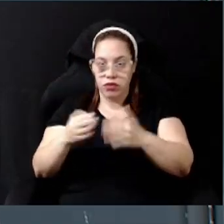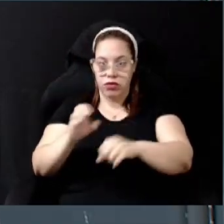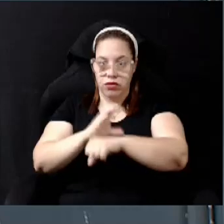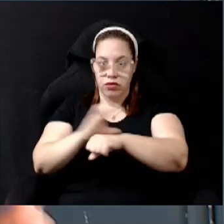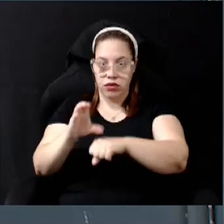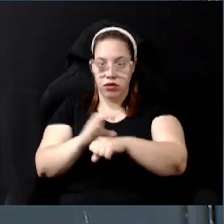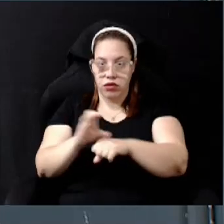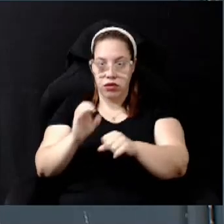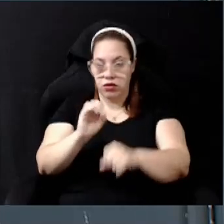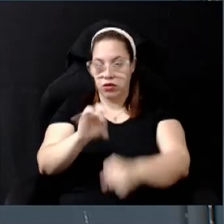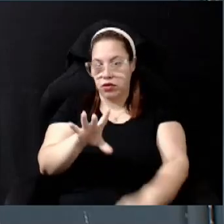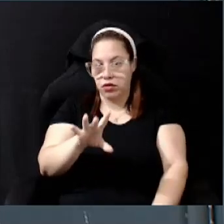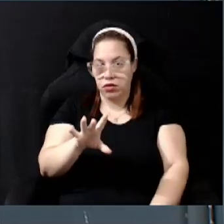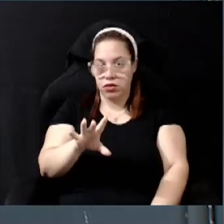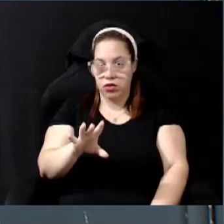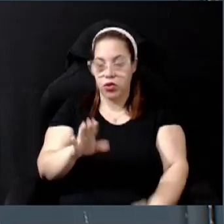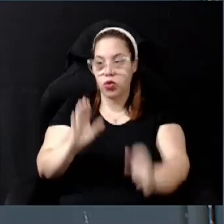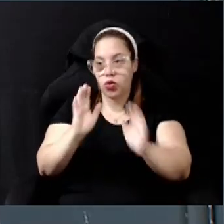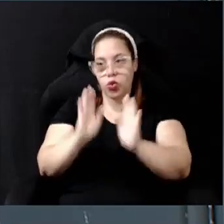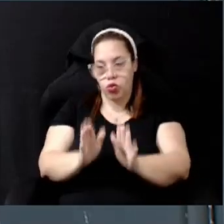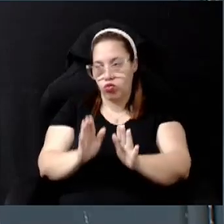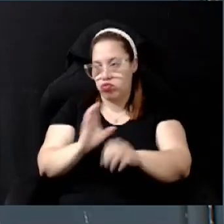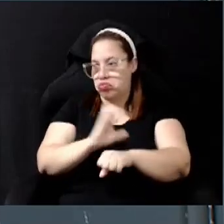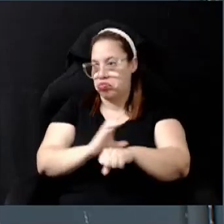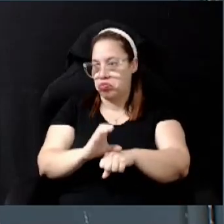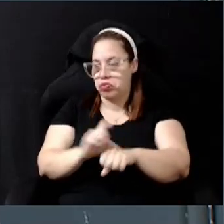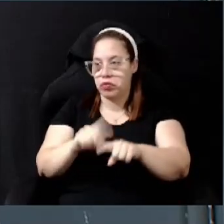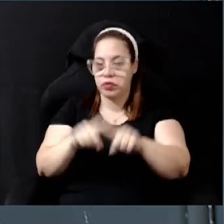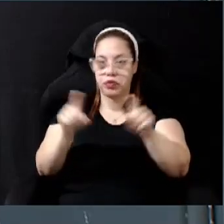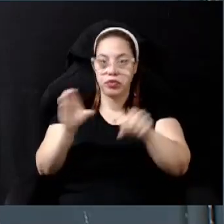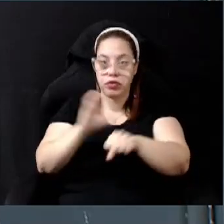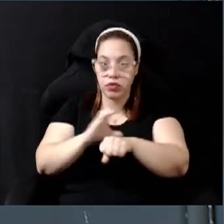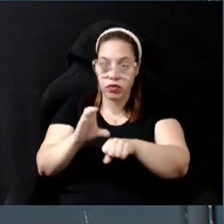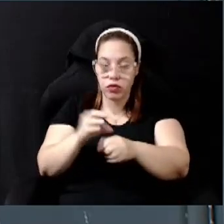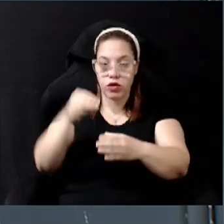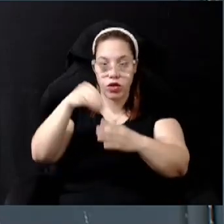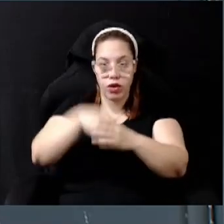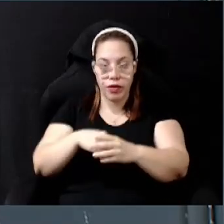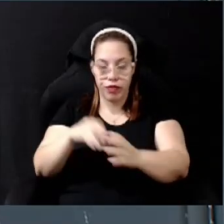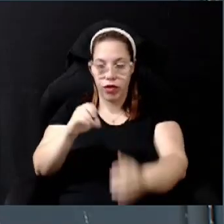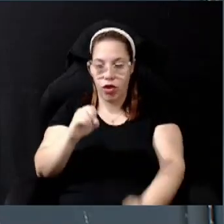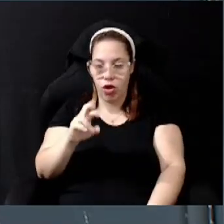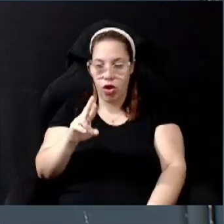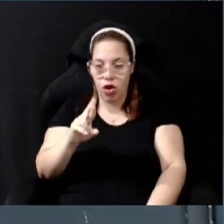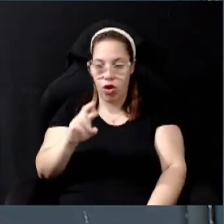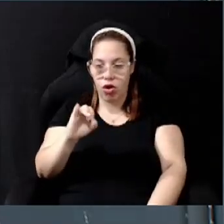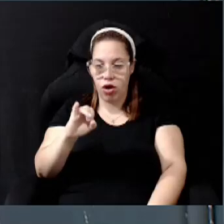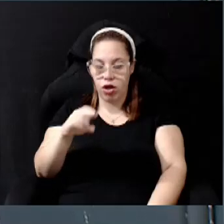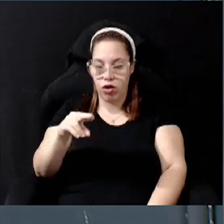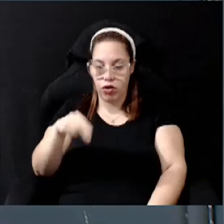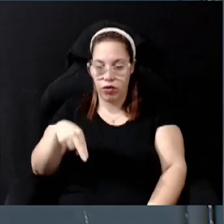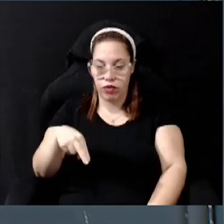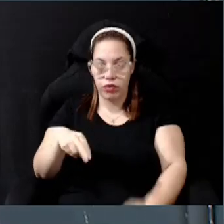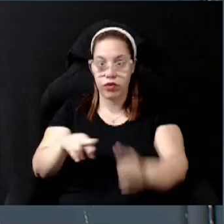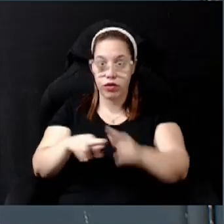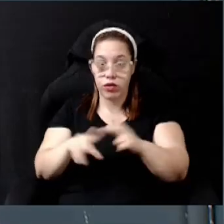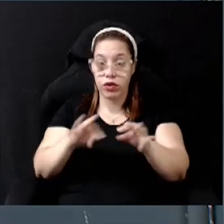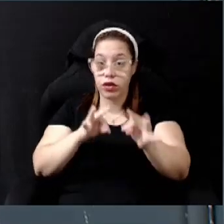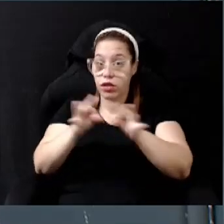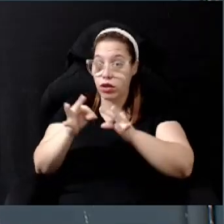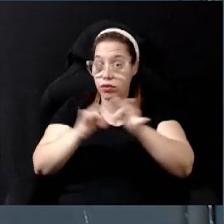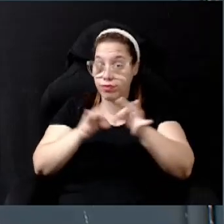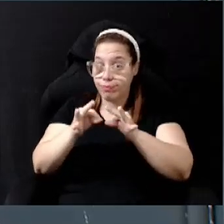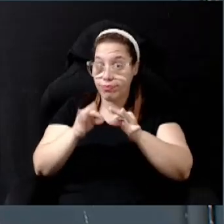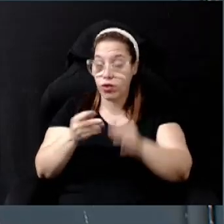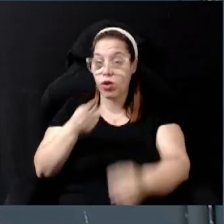Ateliê Odara cursos. Mas o curso dentro do Olin, ele é diferencial, eu não vou passar somente técnica. Como eu falei para você